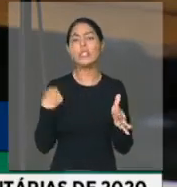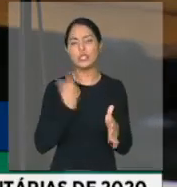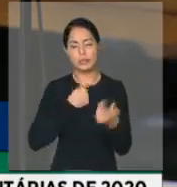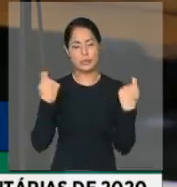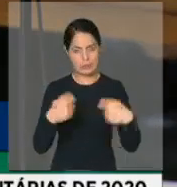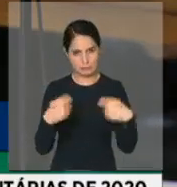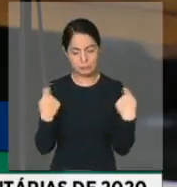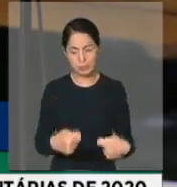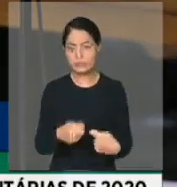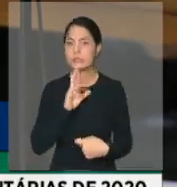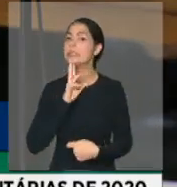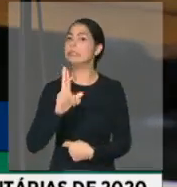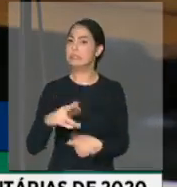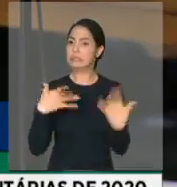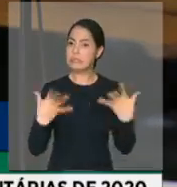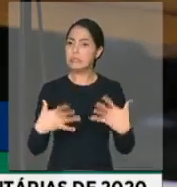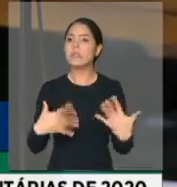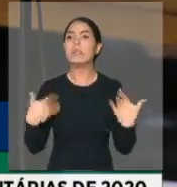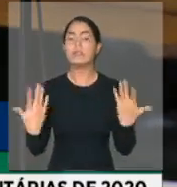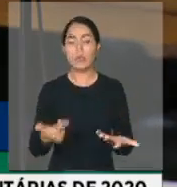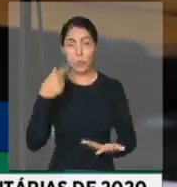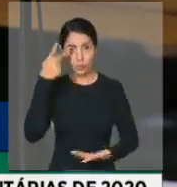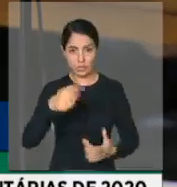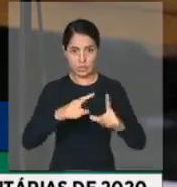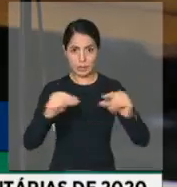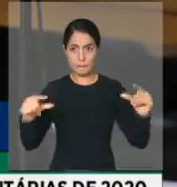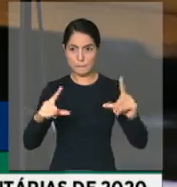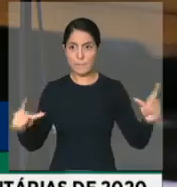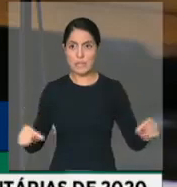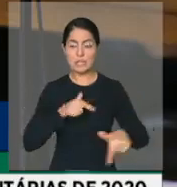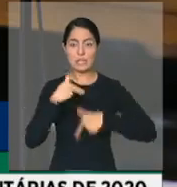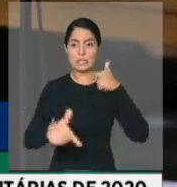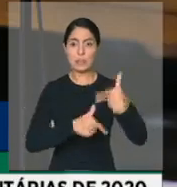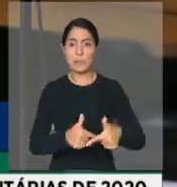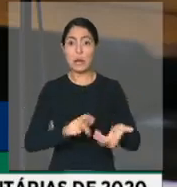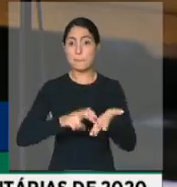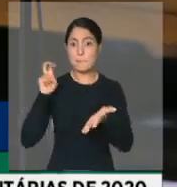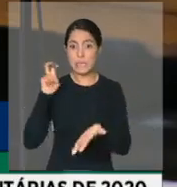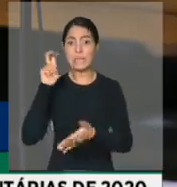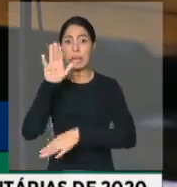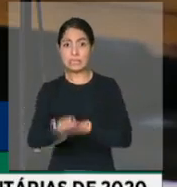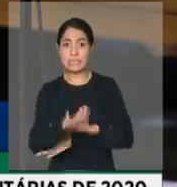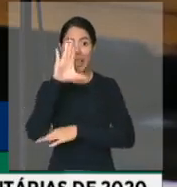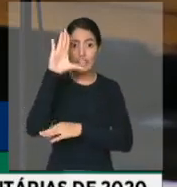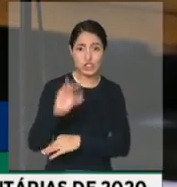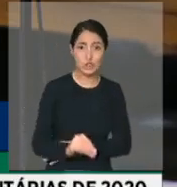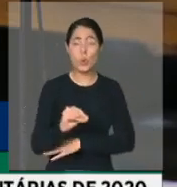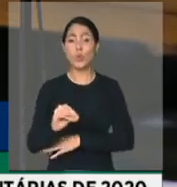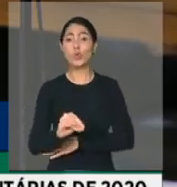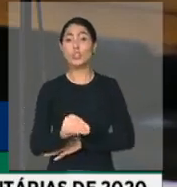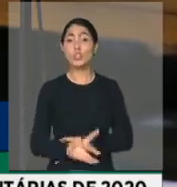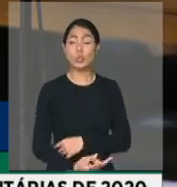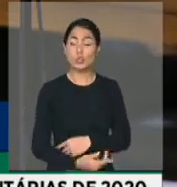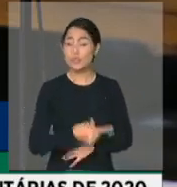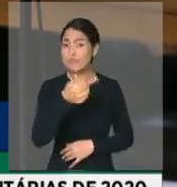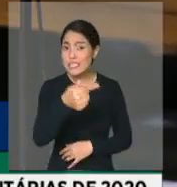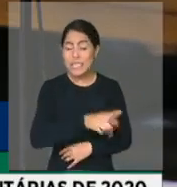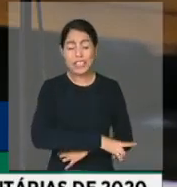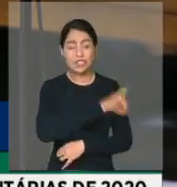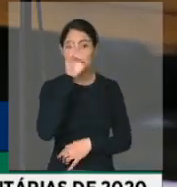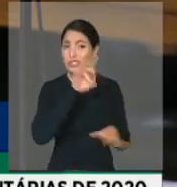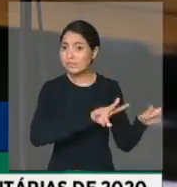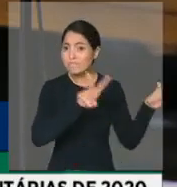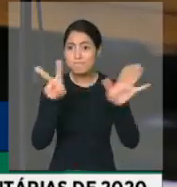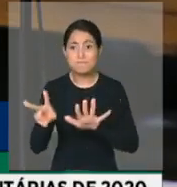que dar, sem dúvida alguma. Tanto é que eu estou em Brasília, trabalhando 3 turnos por dia, 7 dias por semana, e à disposição de qualquer